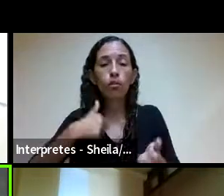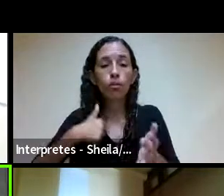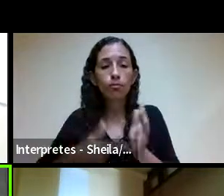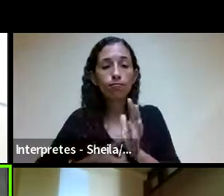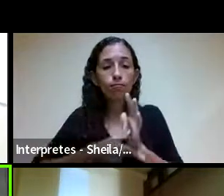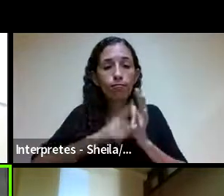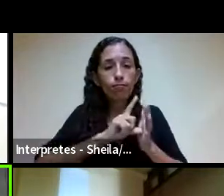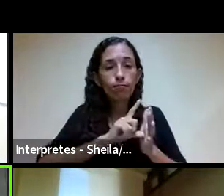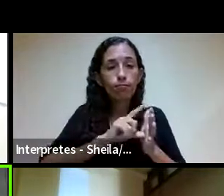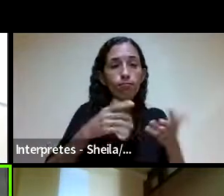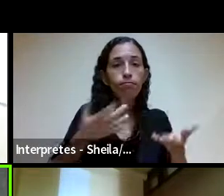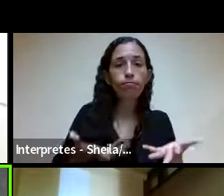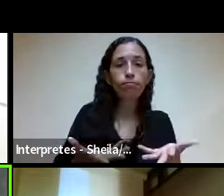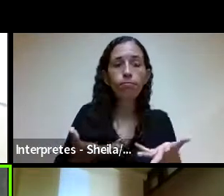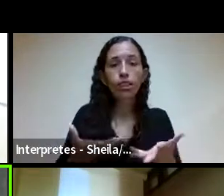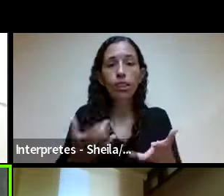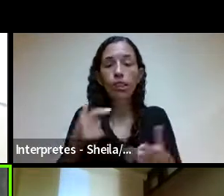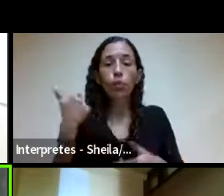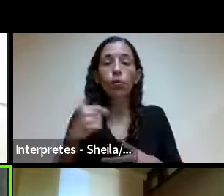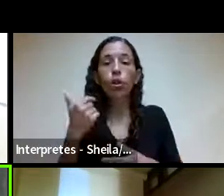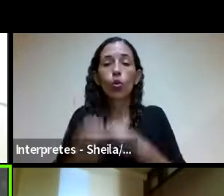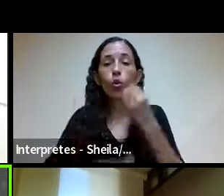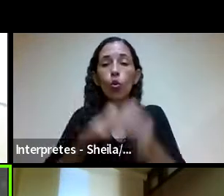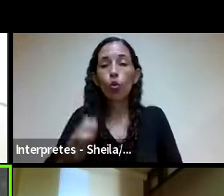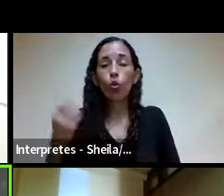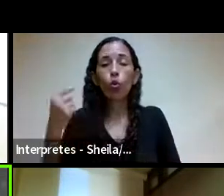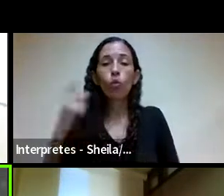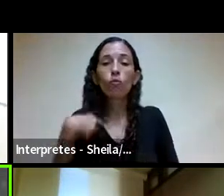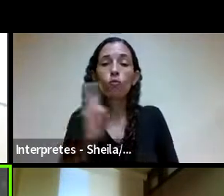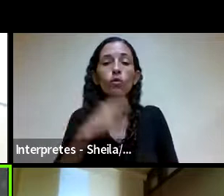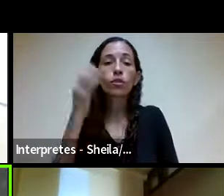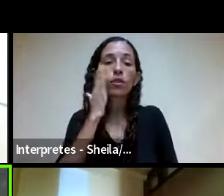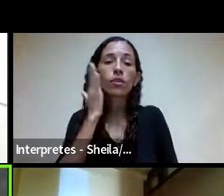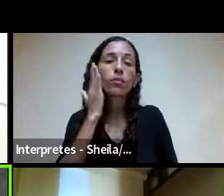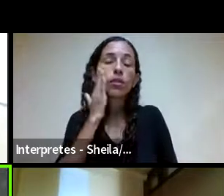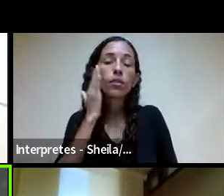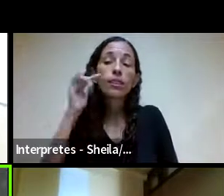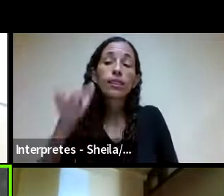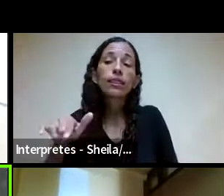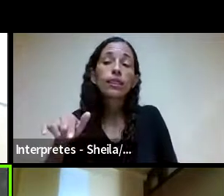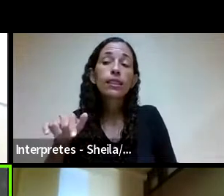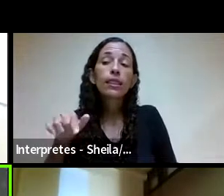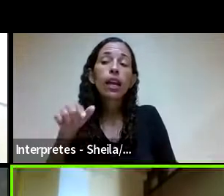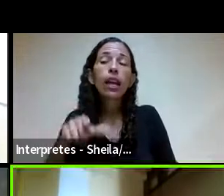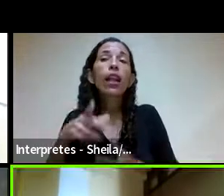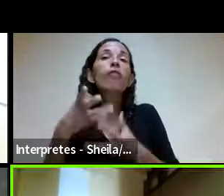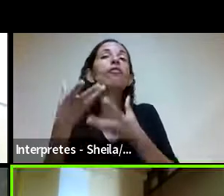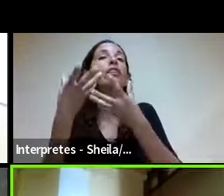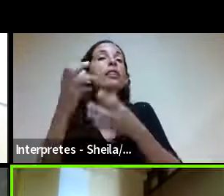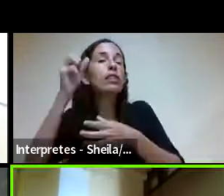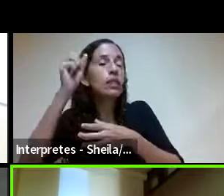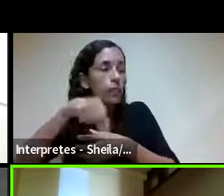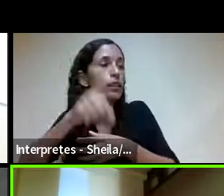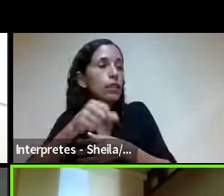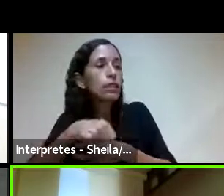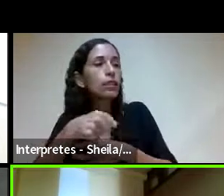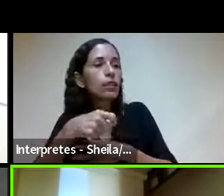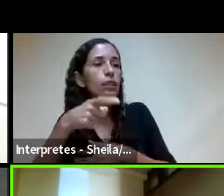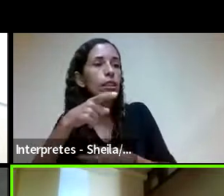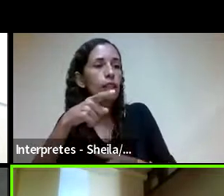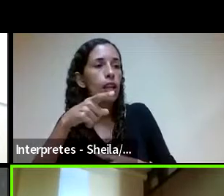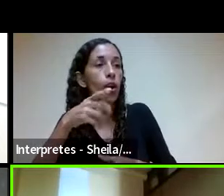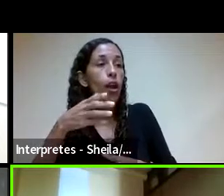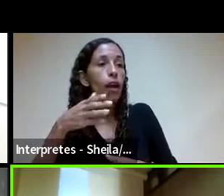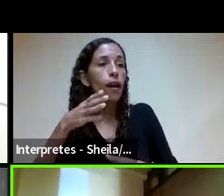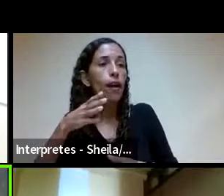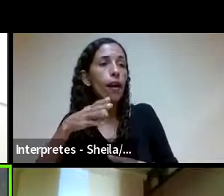vai confirmar, uma posição de réu e vai silenciar, por isso que entendo